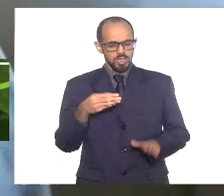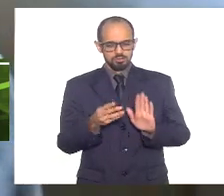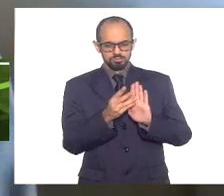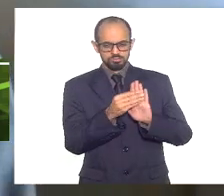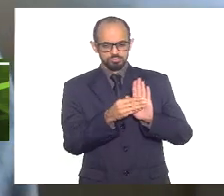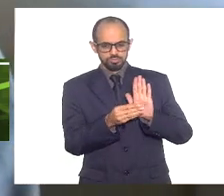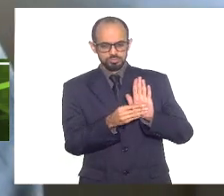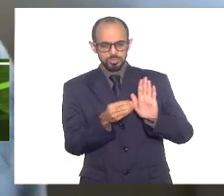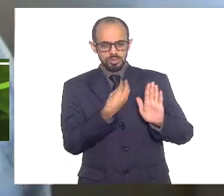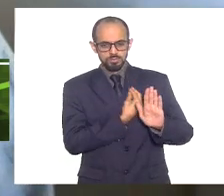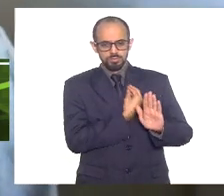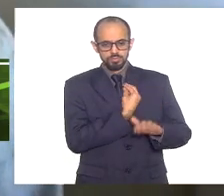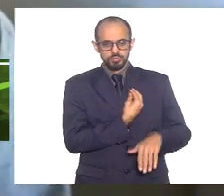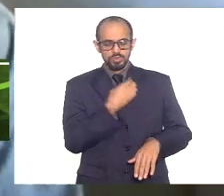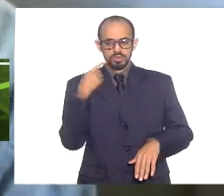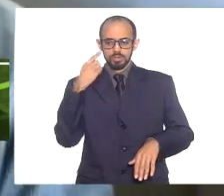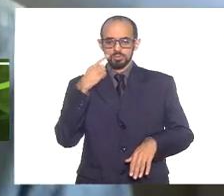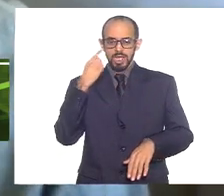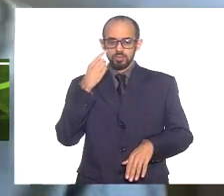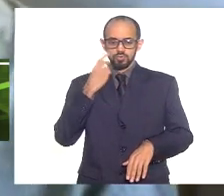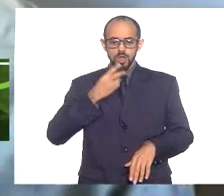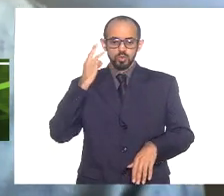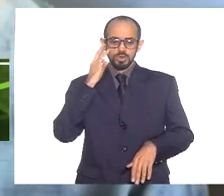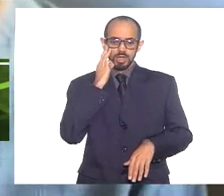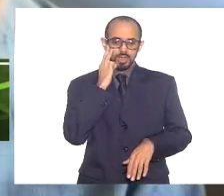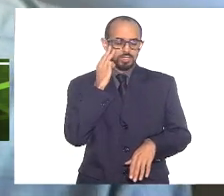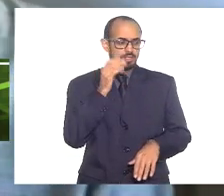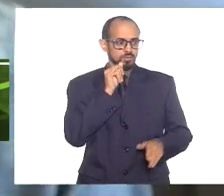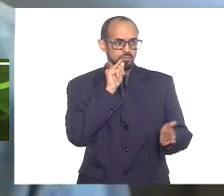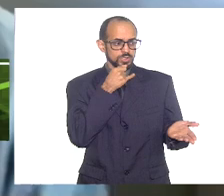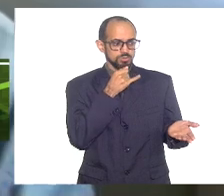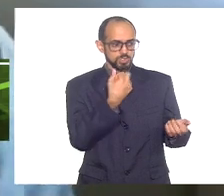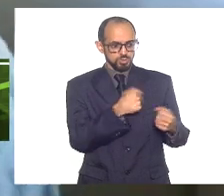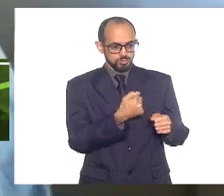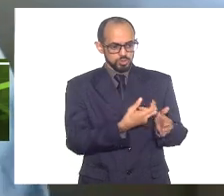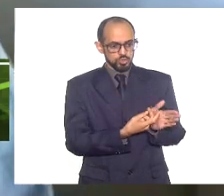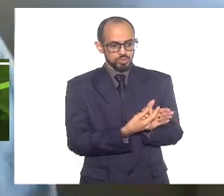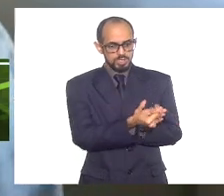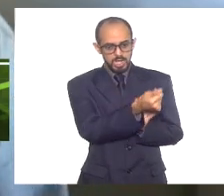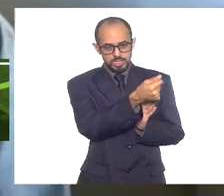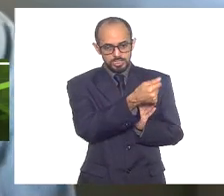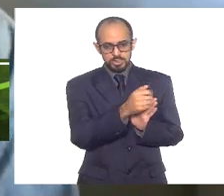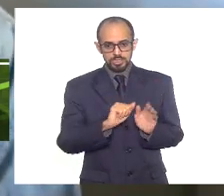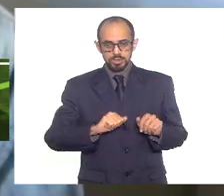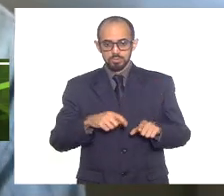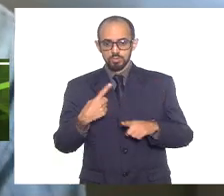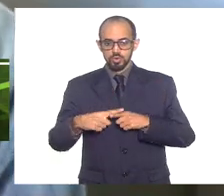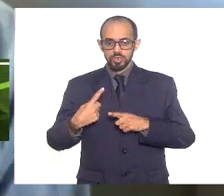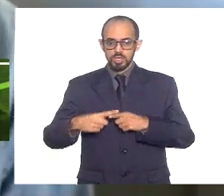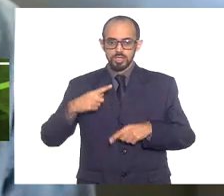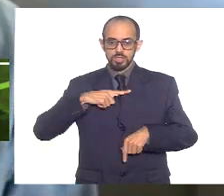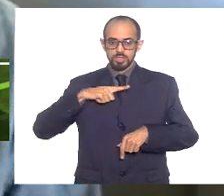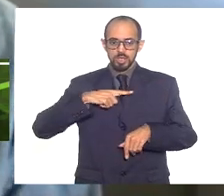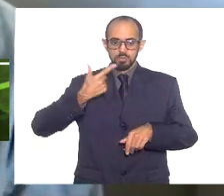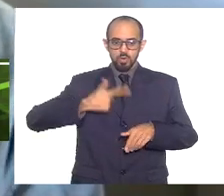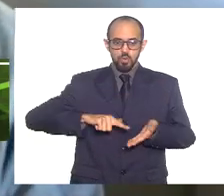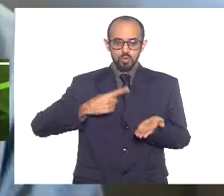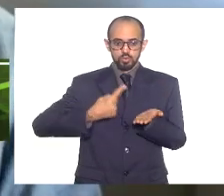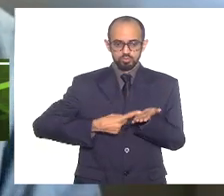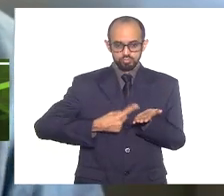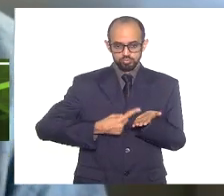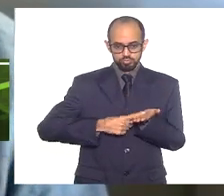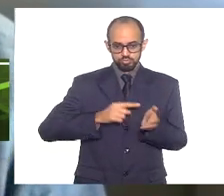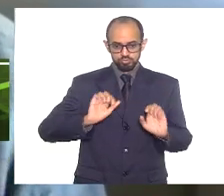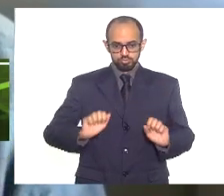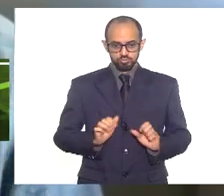o deputado Waldeck Carneiro, que infelizmente teve que se ausentar porque tem um